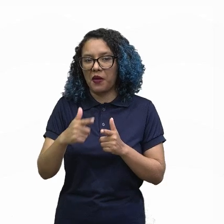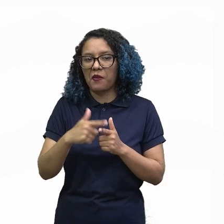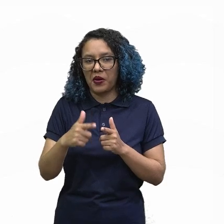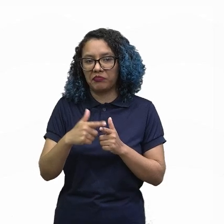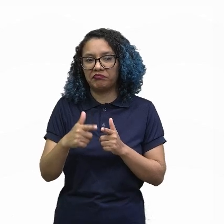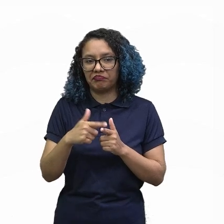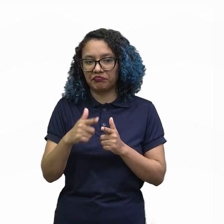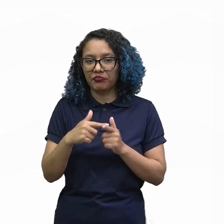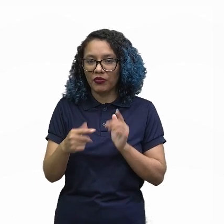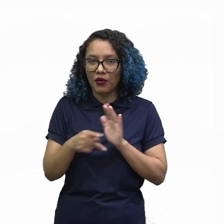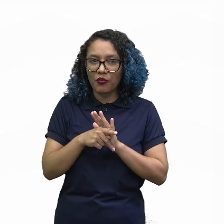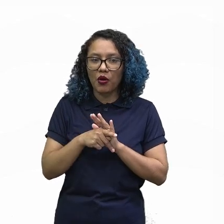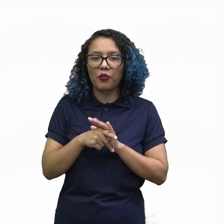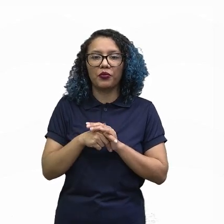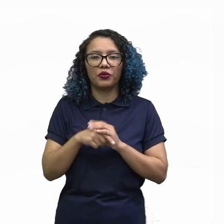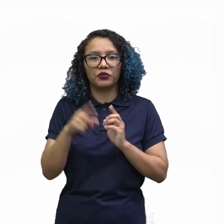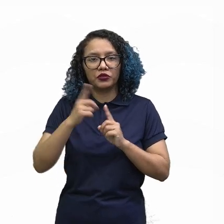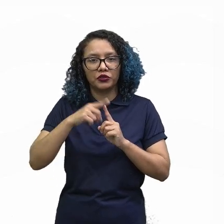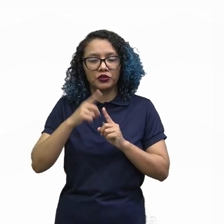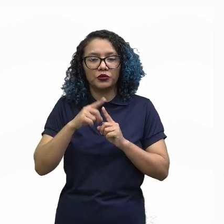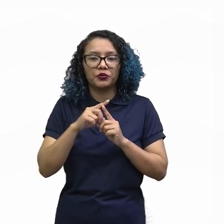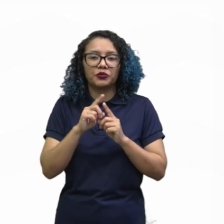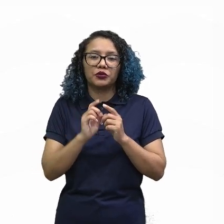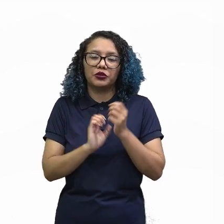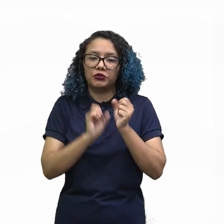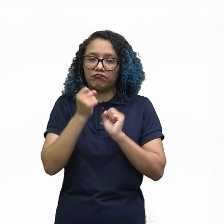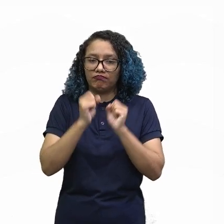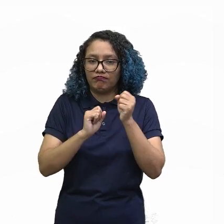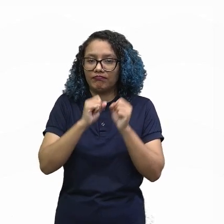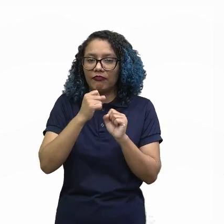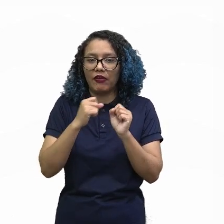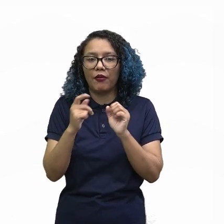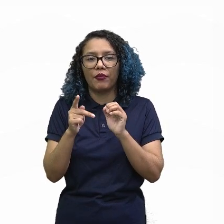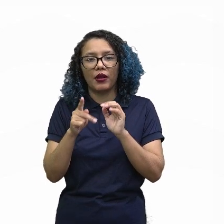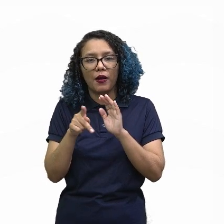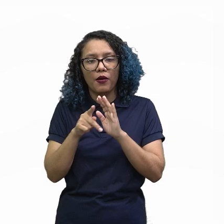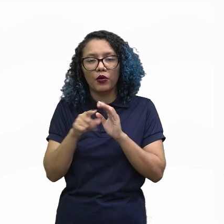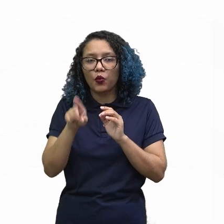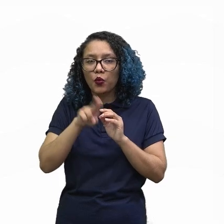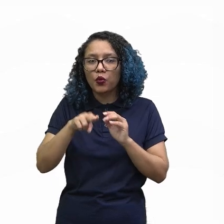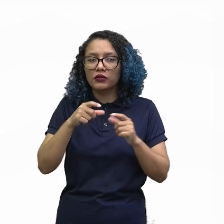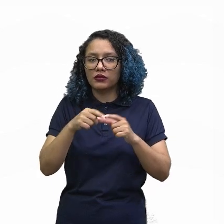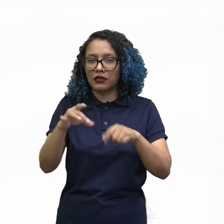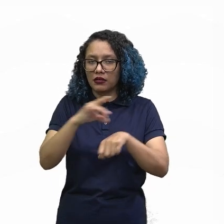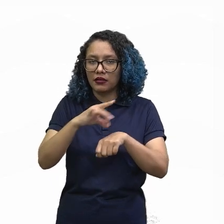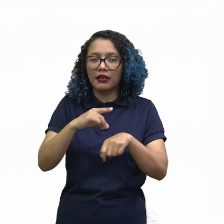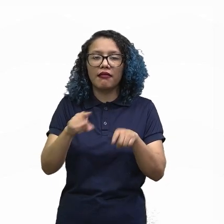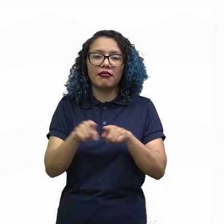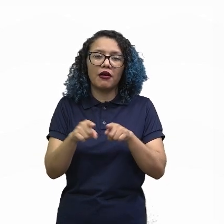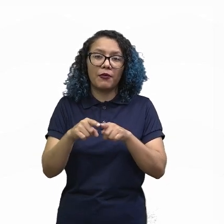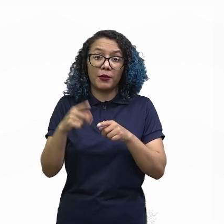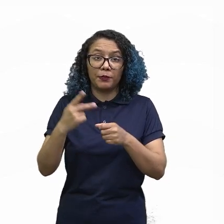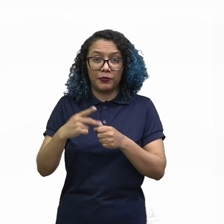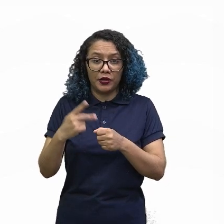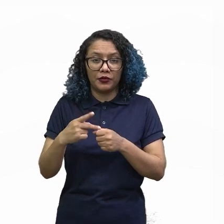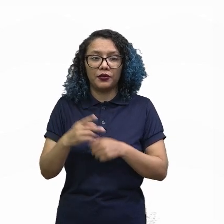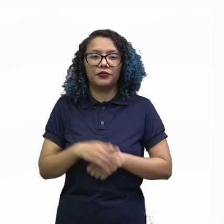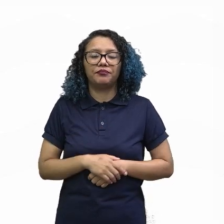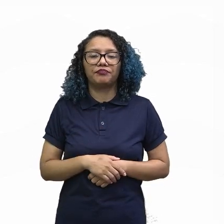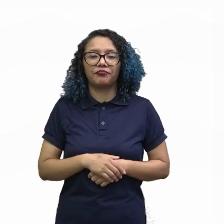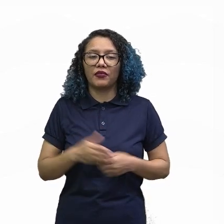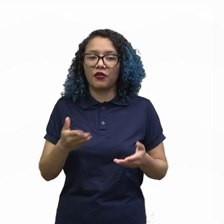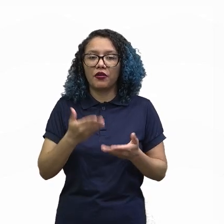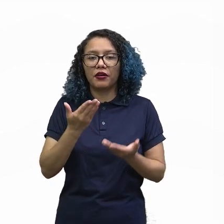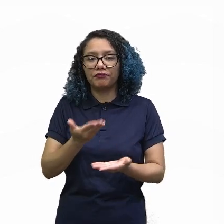dessas usinas que utilizam a queima do carvão e do petróleo, por exemplo. Vamos falar agora sobre o